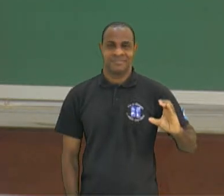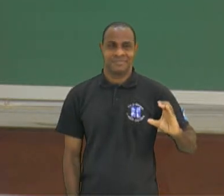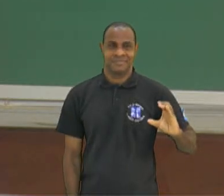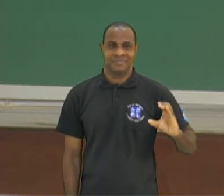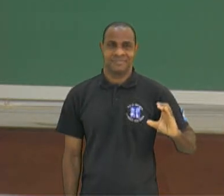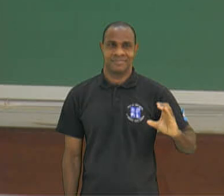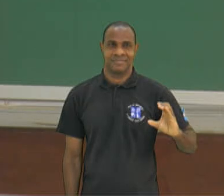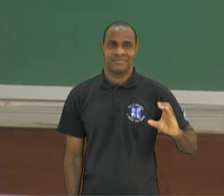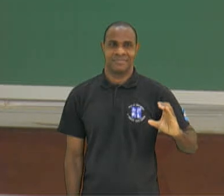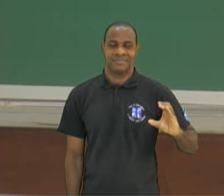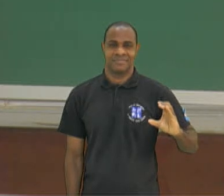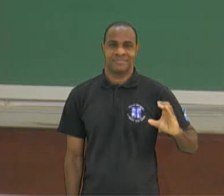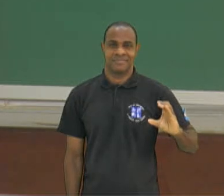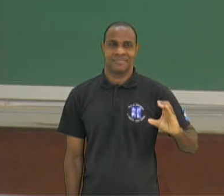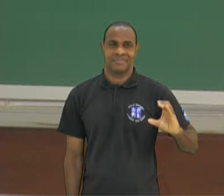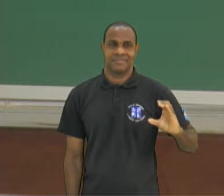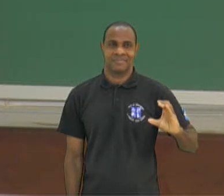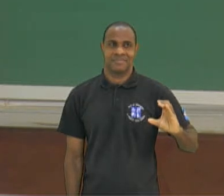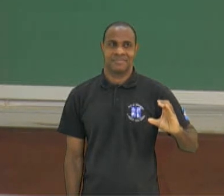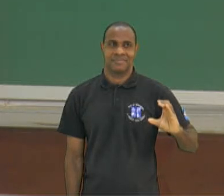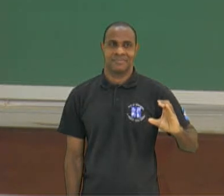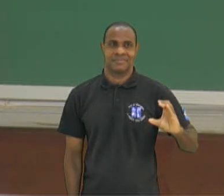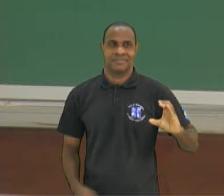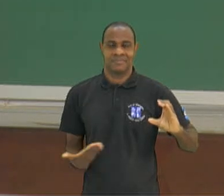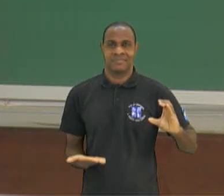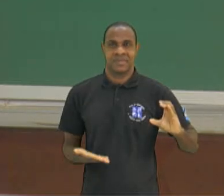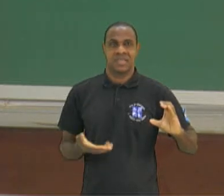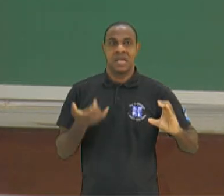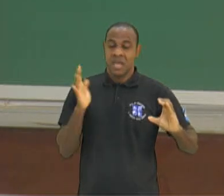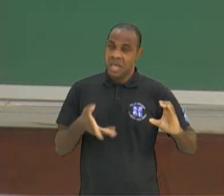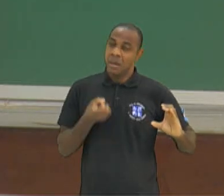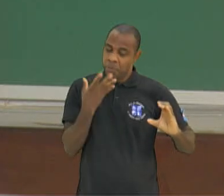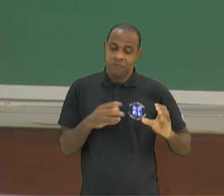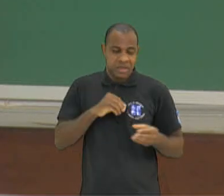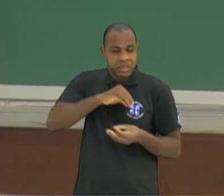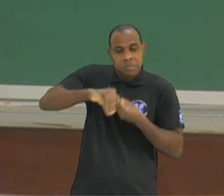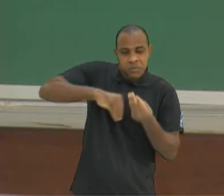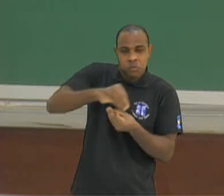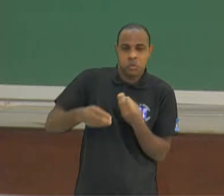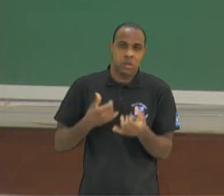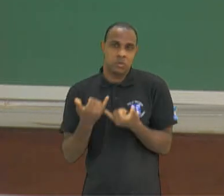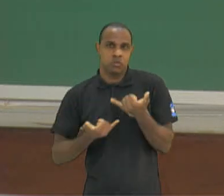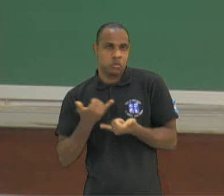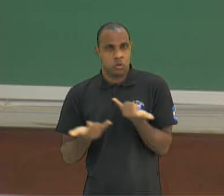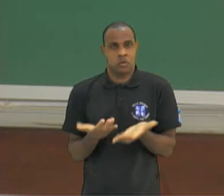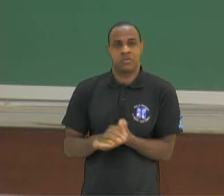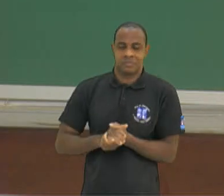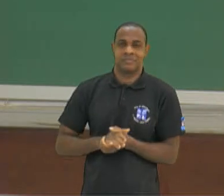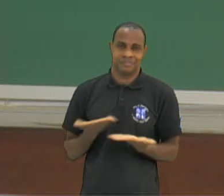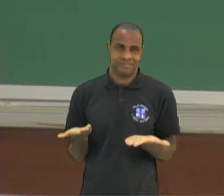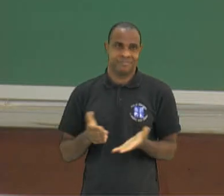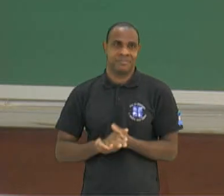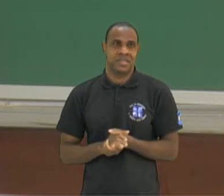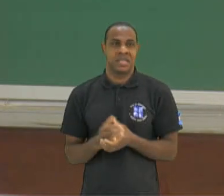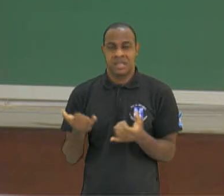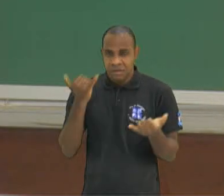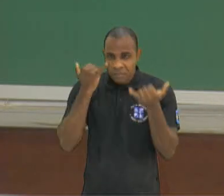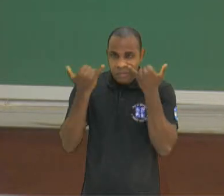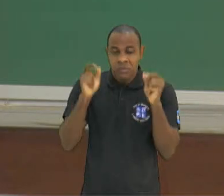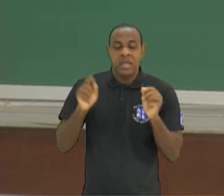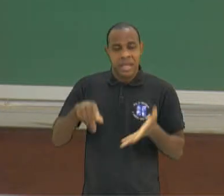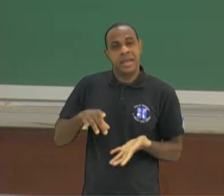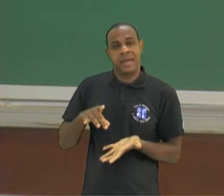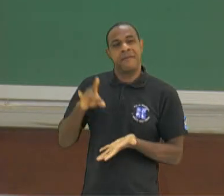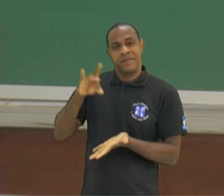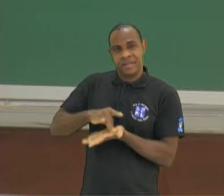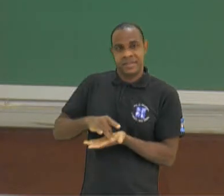mix games to play. Eles dizem que é bom fazer uma mistura dos jogos a ser jogado. E essa informação também é